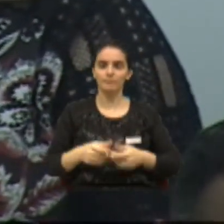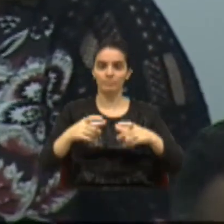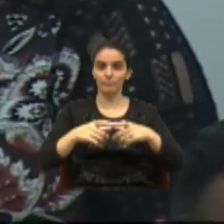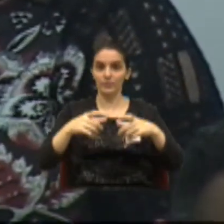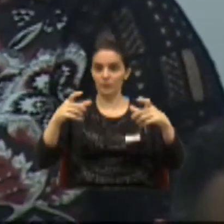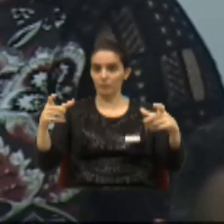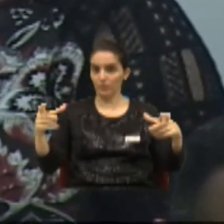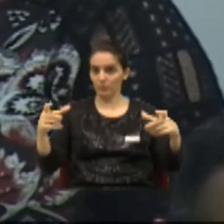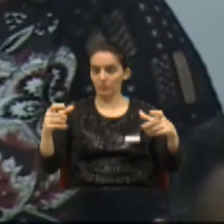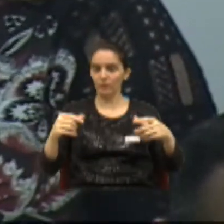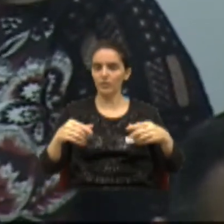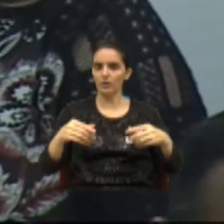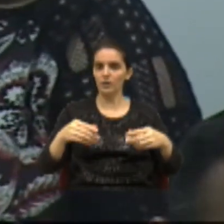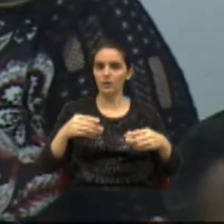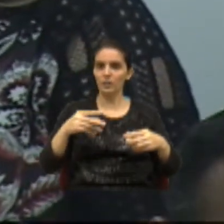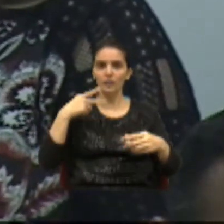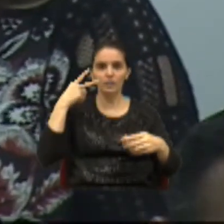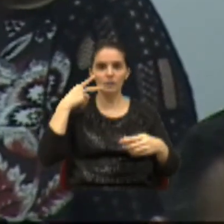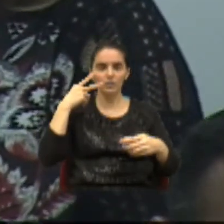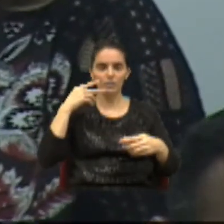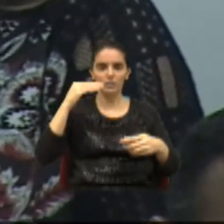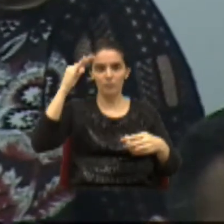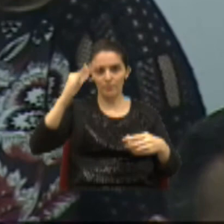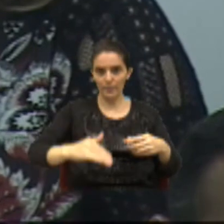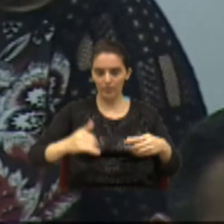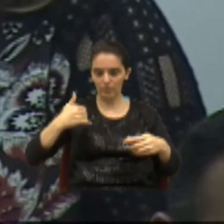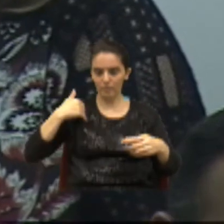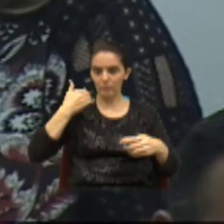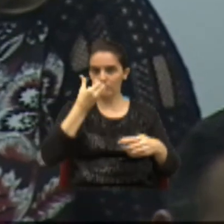menores de 60 aqui, né, acho que só eu e o Zé que é 60.